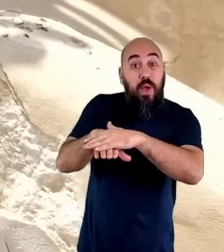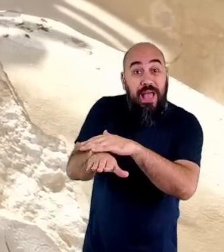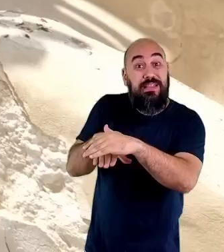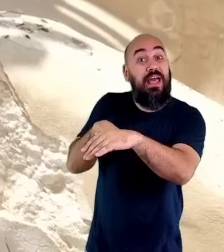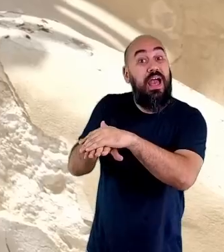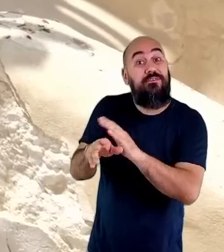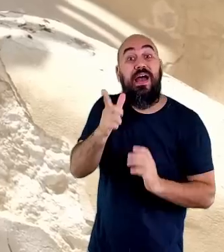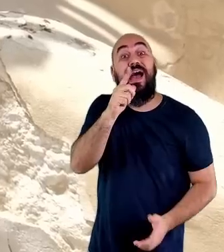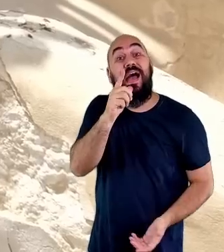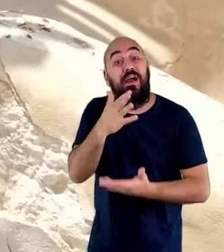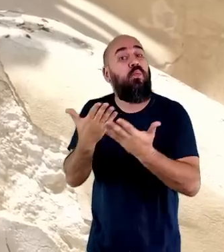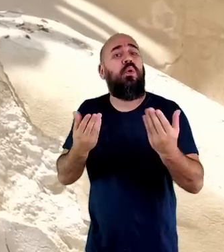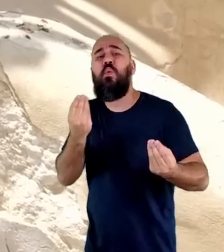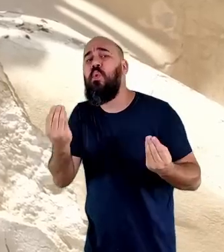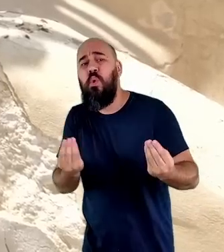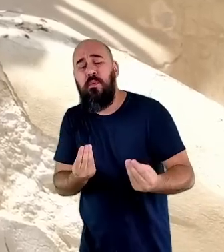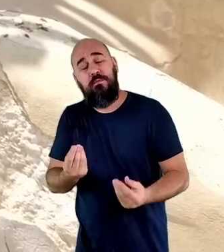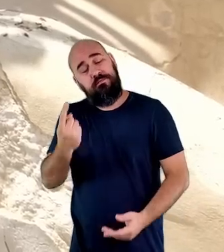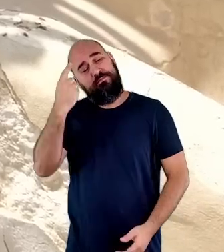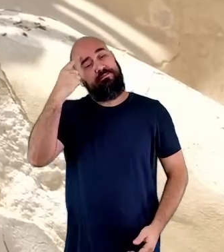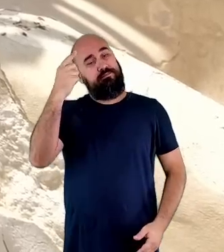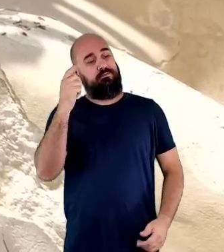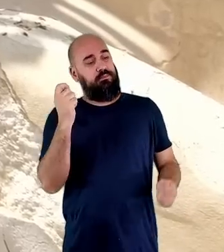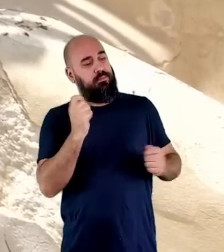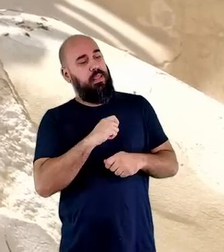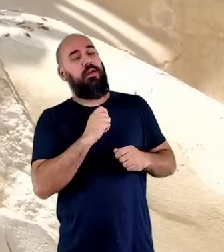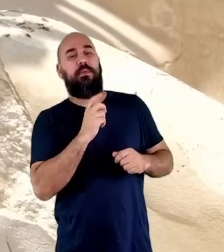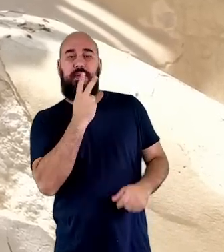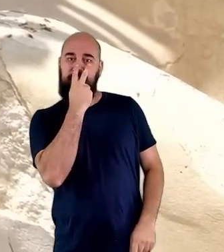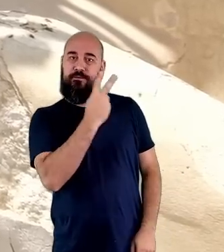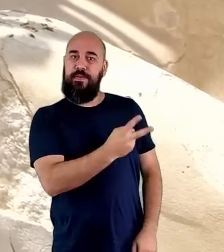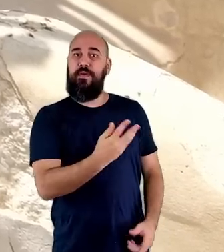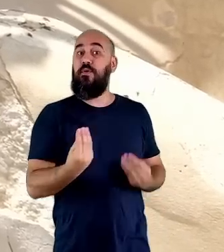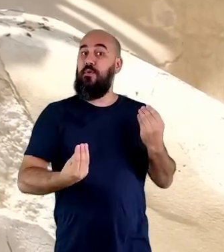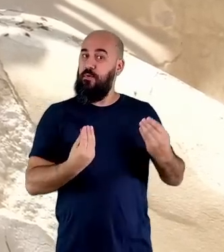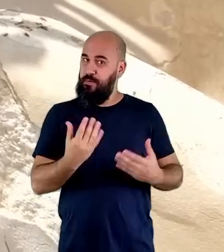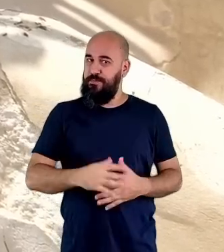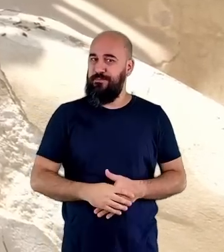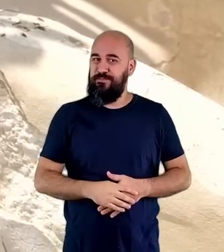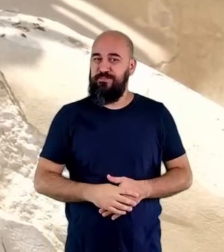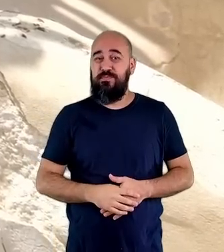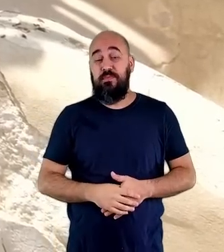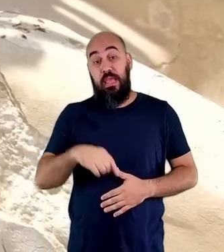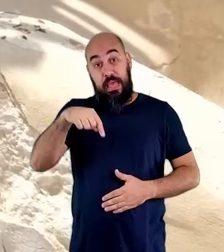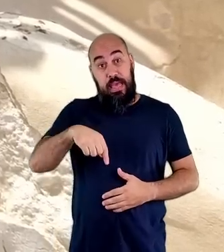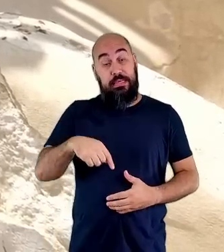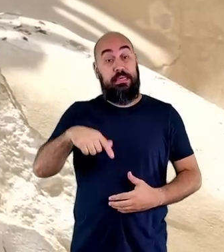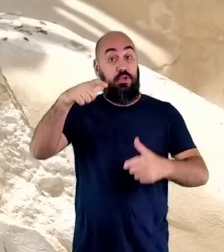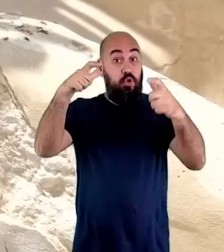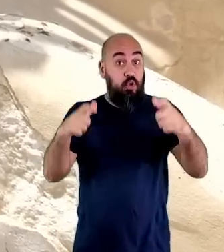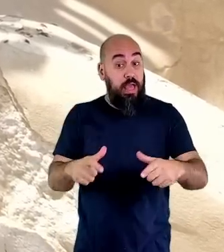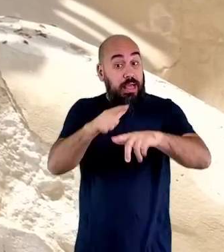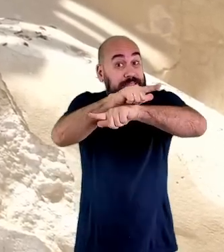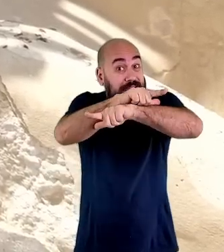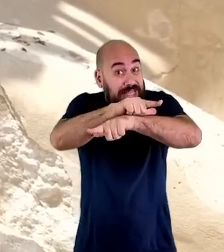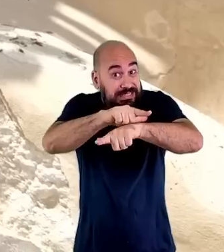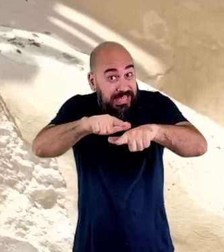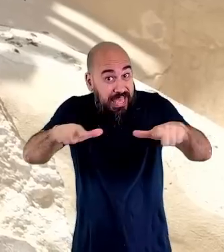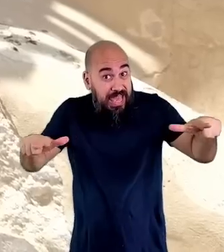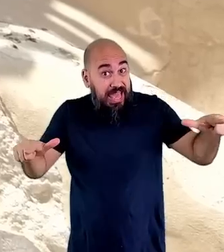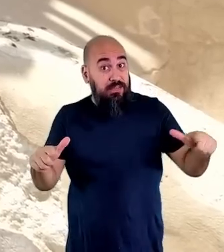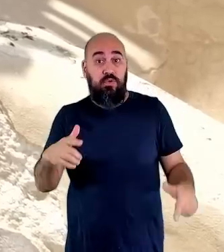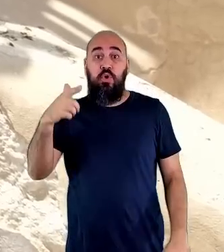mesmo os poços que eram cavados. Imagine, nós estamos numa região que é desértica, que nós estamos no deserto do Negev. Nesse